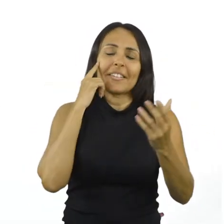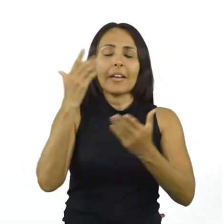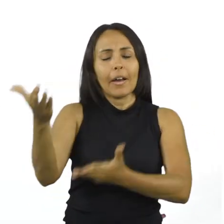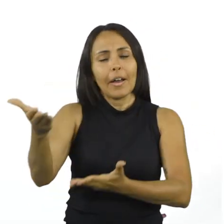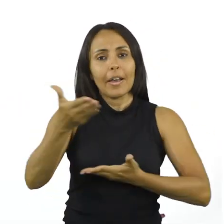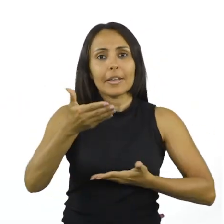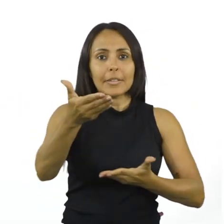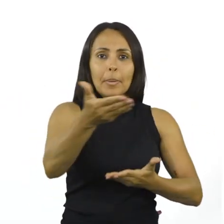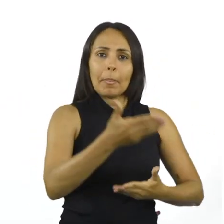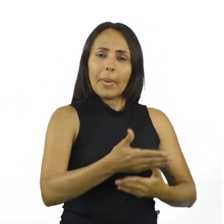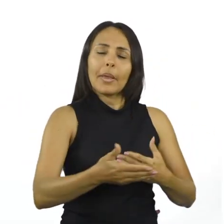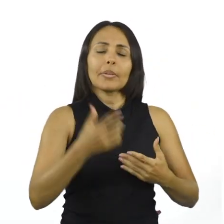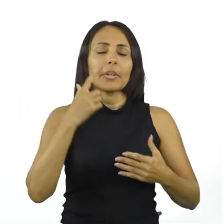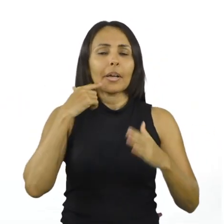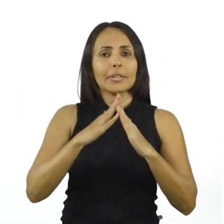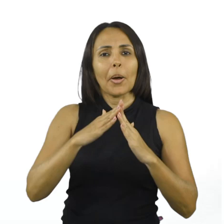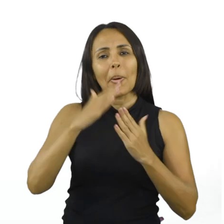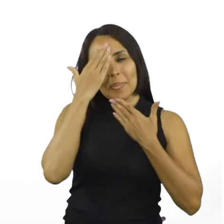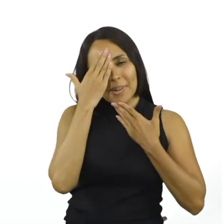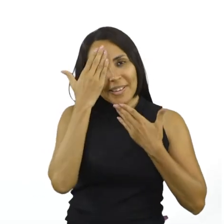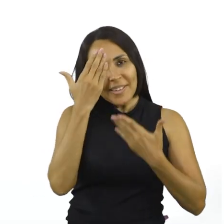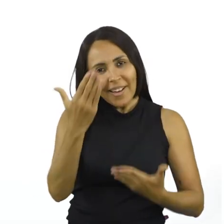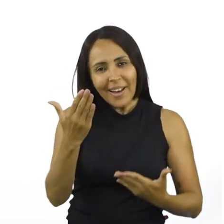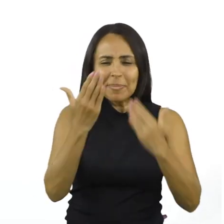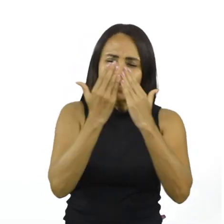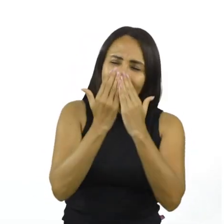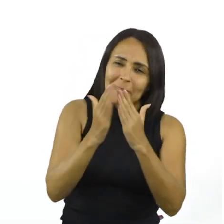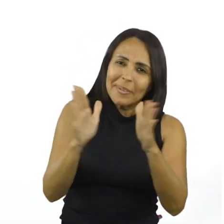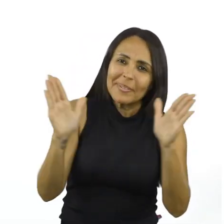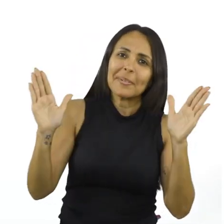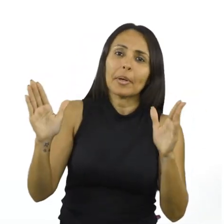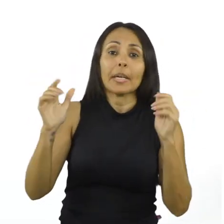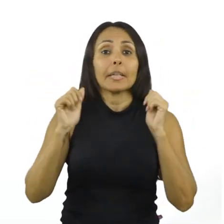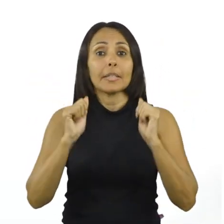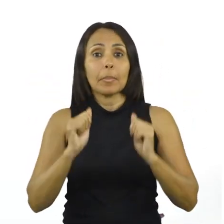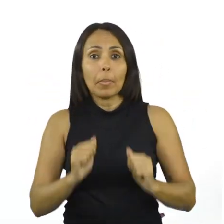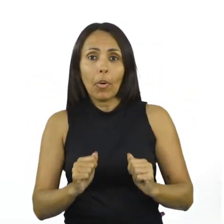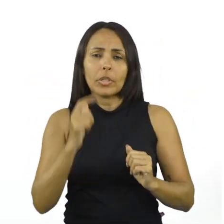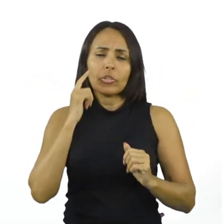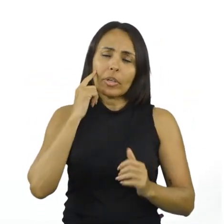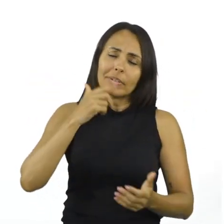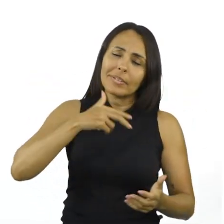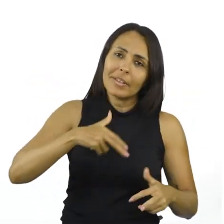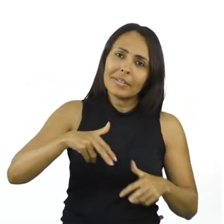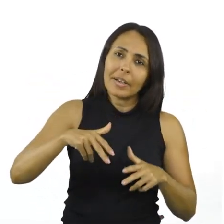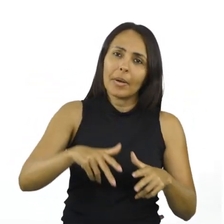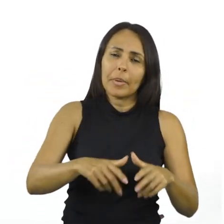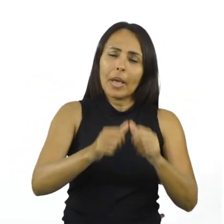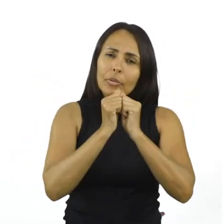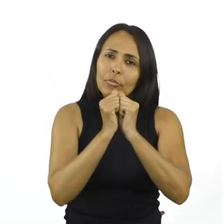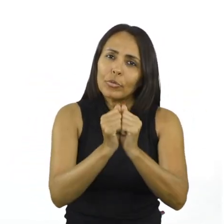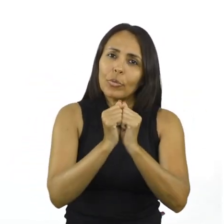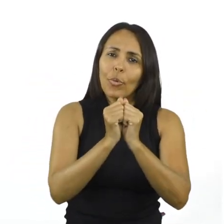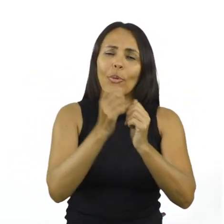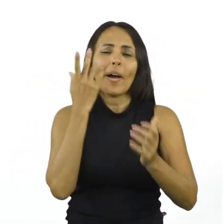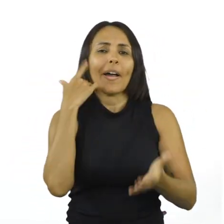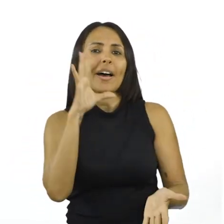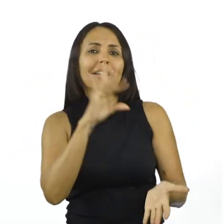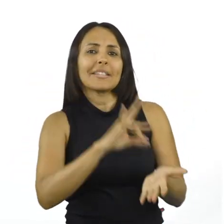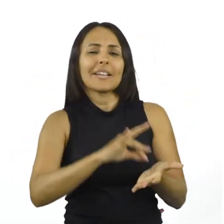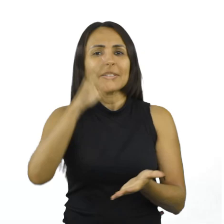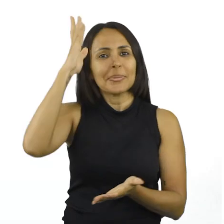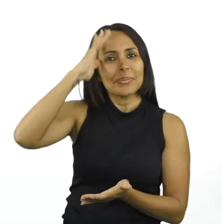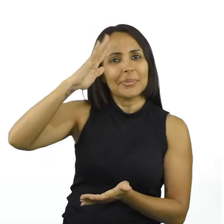que está me recebendo na sua casa. Obrigado por abrir suas portas para que a gente possa estar nesta caminhada rumo à realização